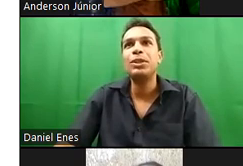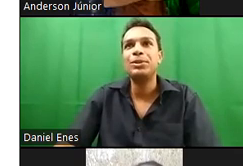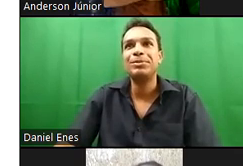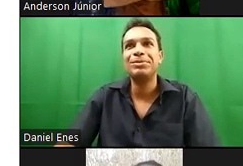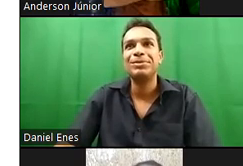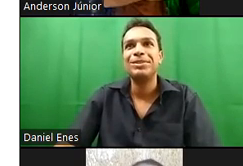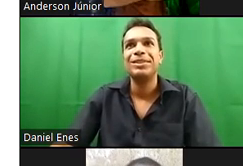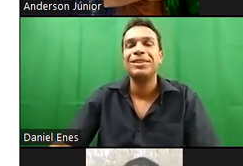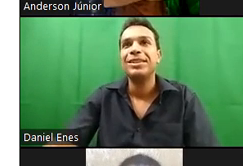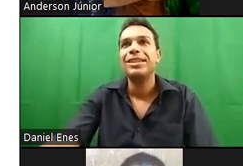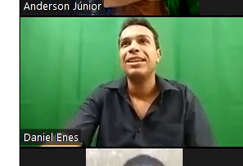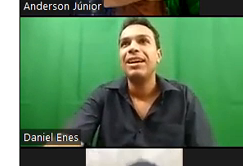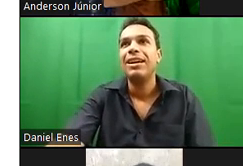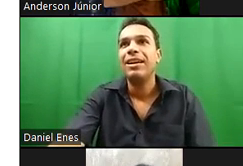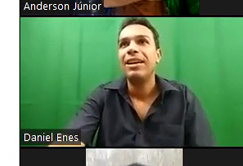te ouvindo.